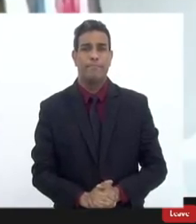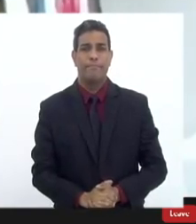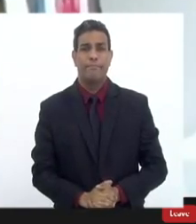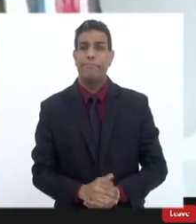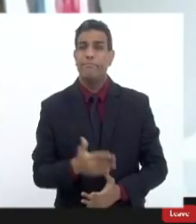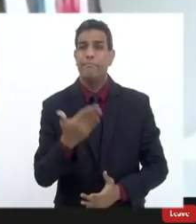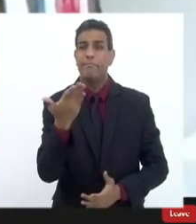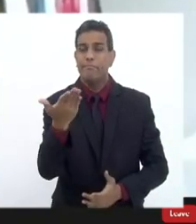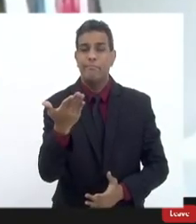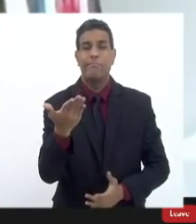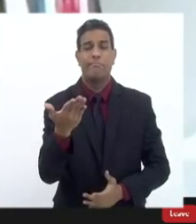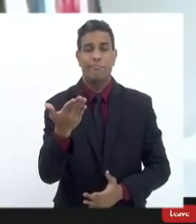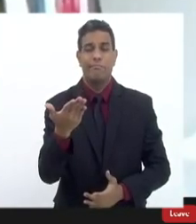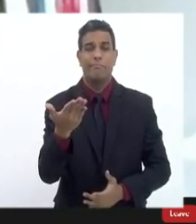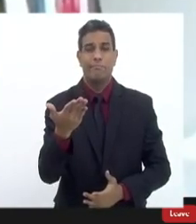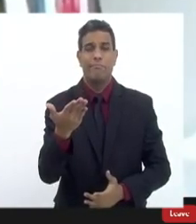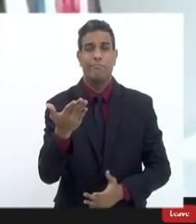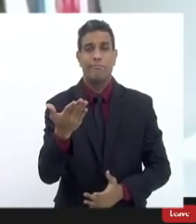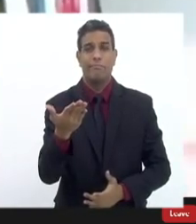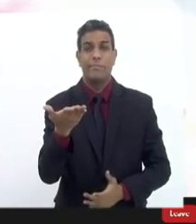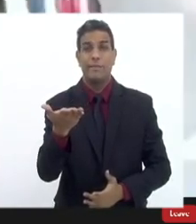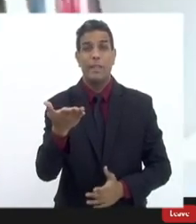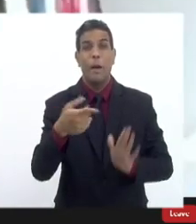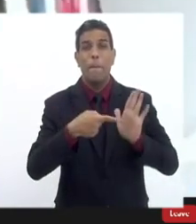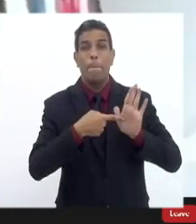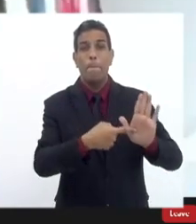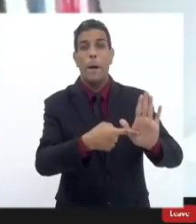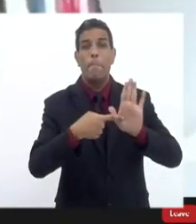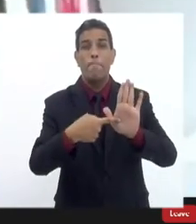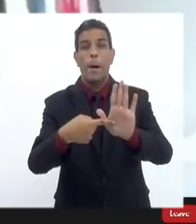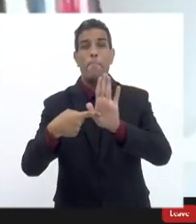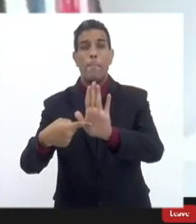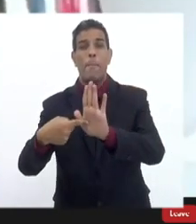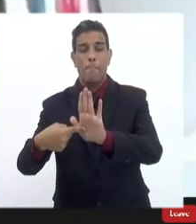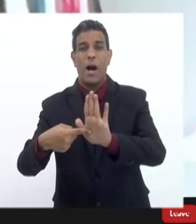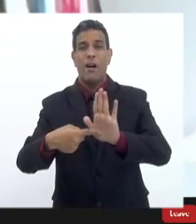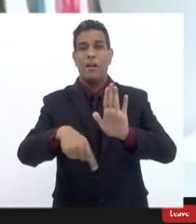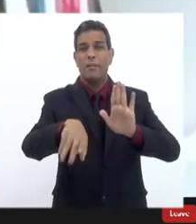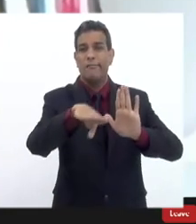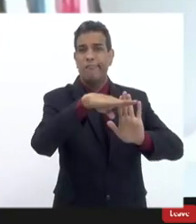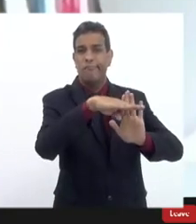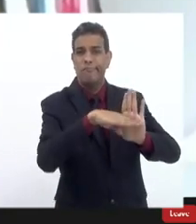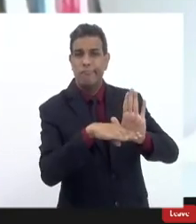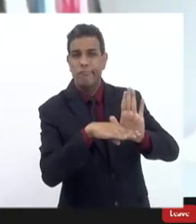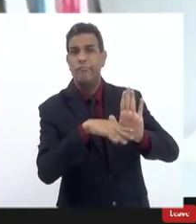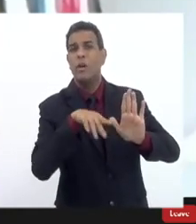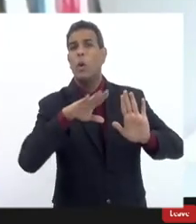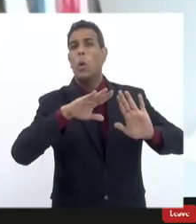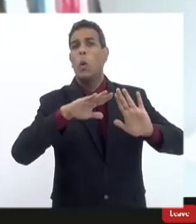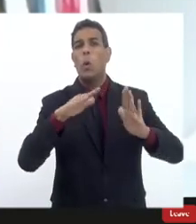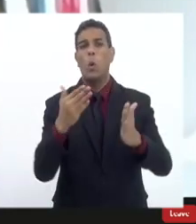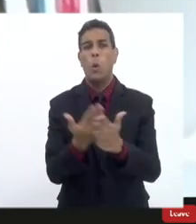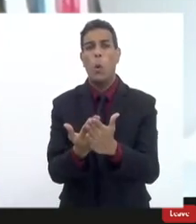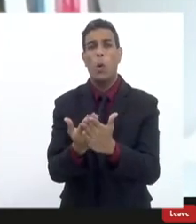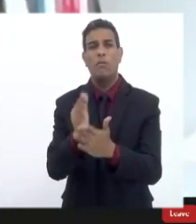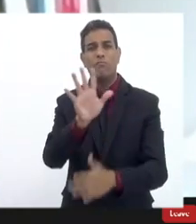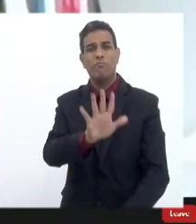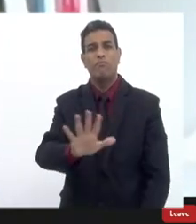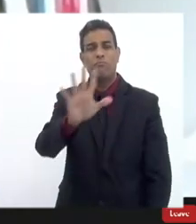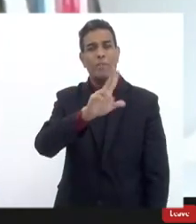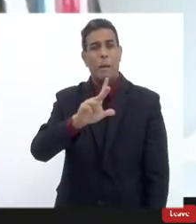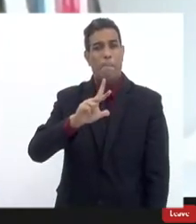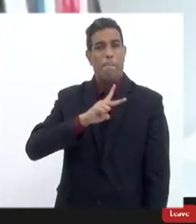itinerários que estão sendo postos, certamente as escolas particulares